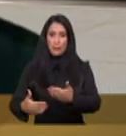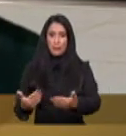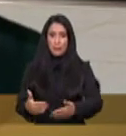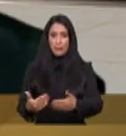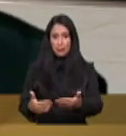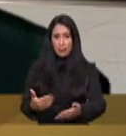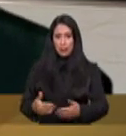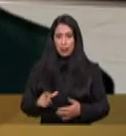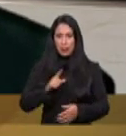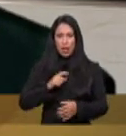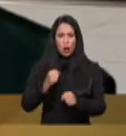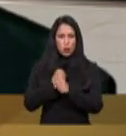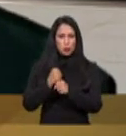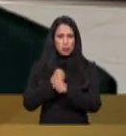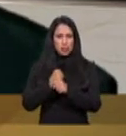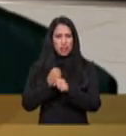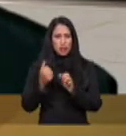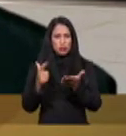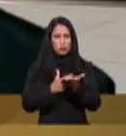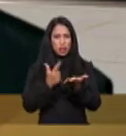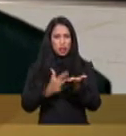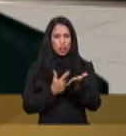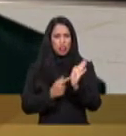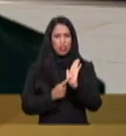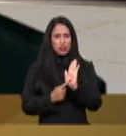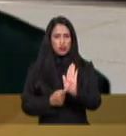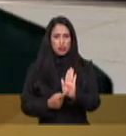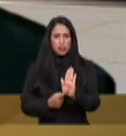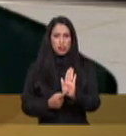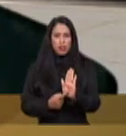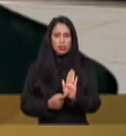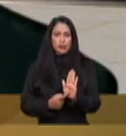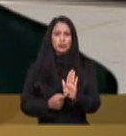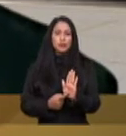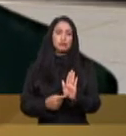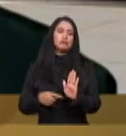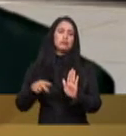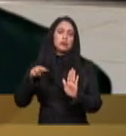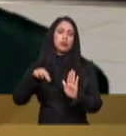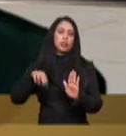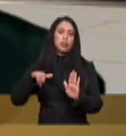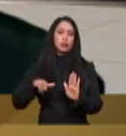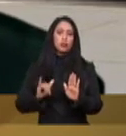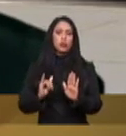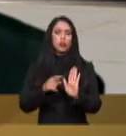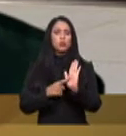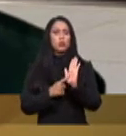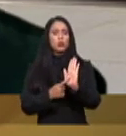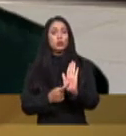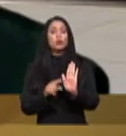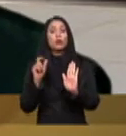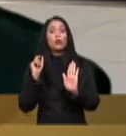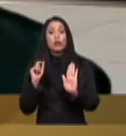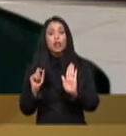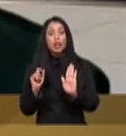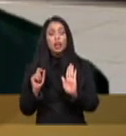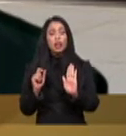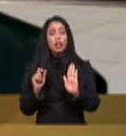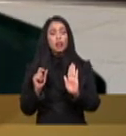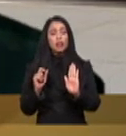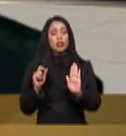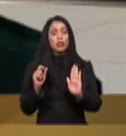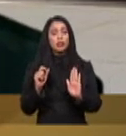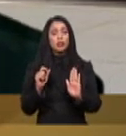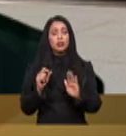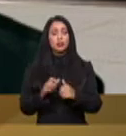Reportagem publicada ano passado pela revista New Yorker, intitulada The Big Money Behind